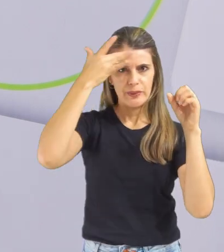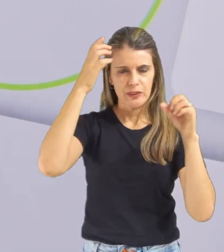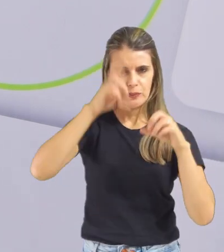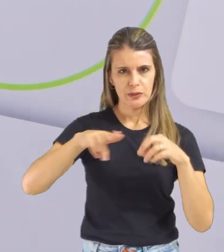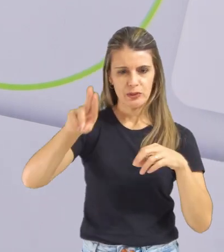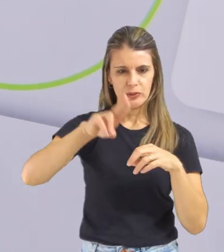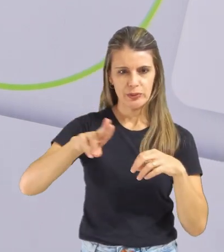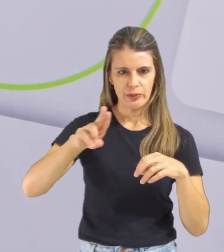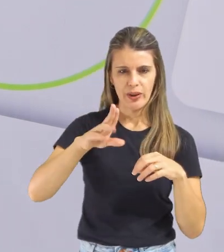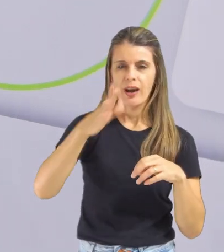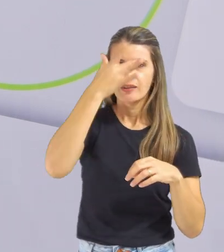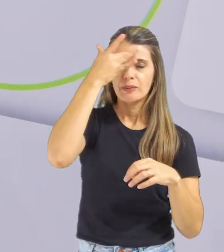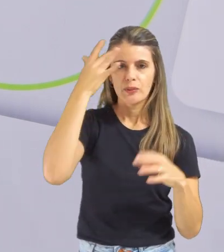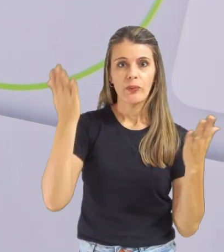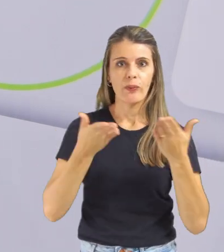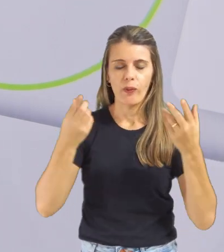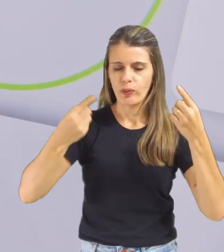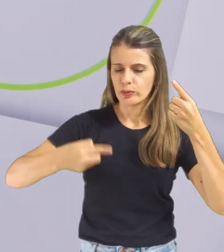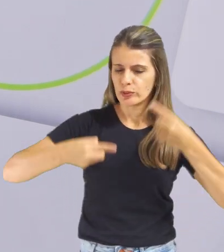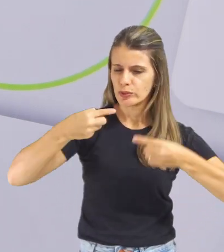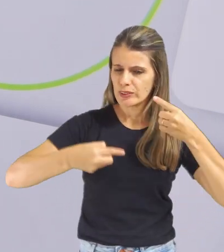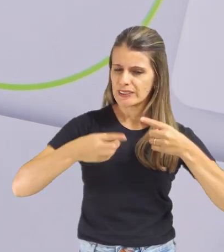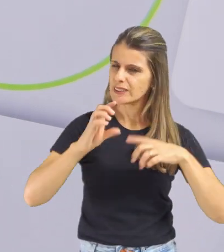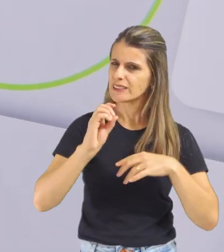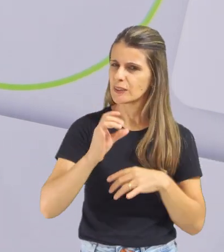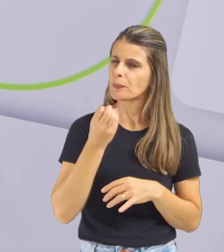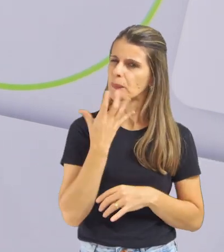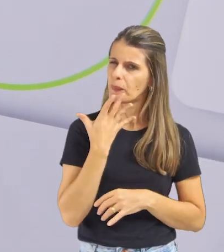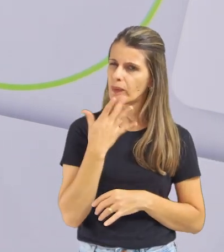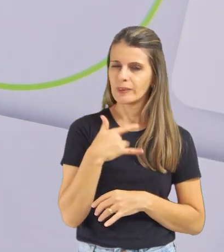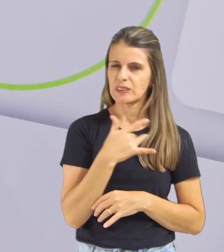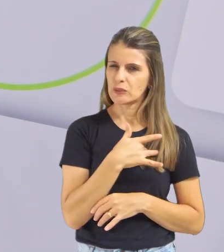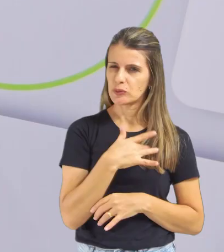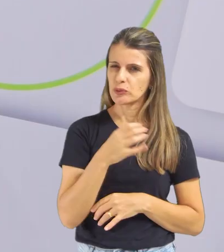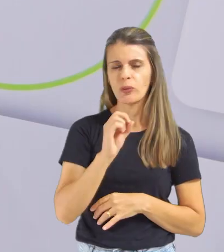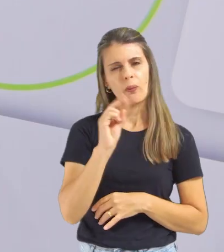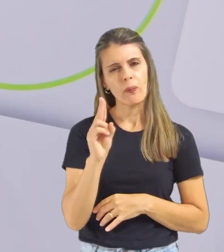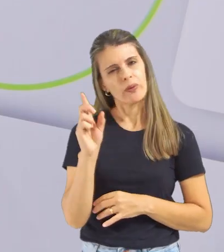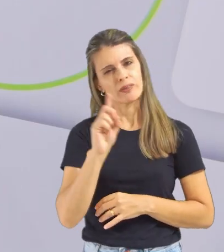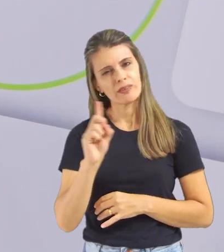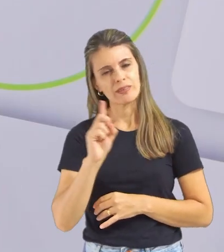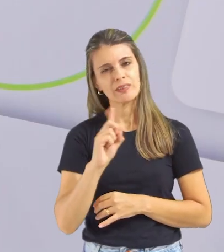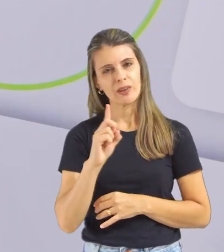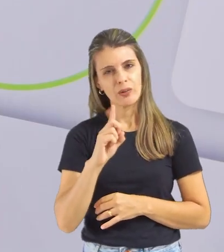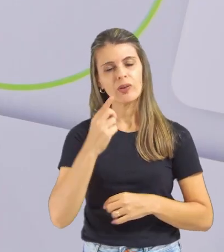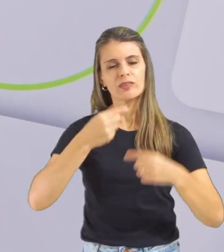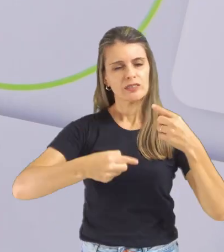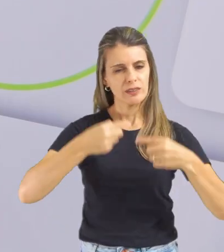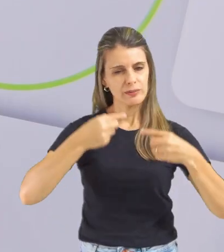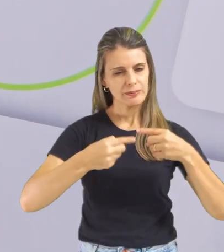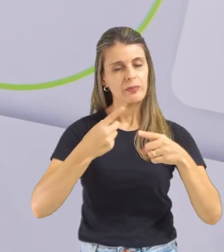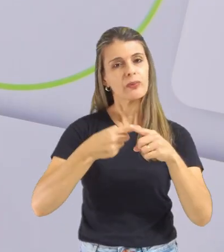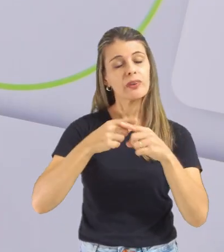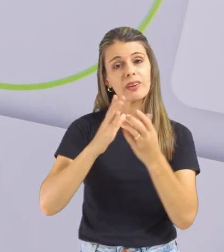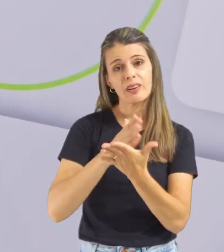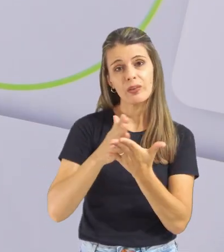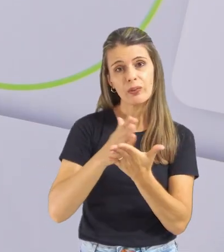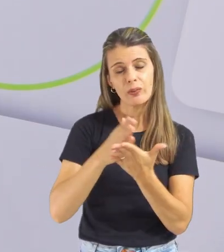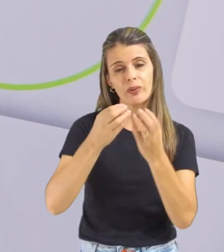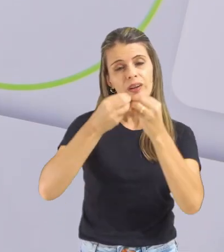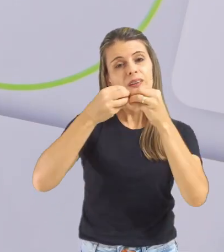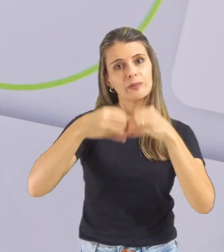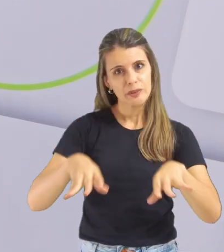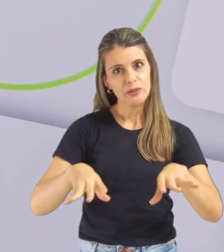trazido muita discussão sobre a contraindicação dessas substâncias, né? Porque algumas delas trazem prejuízos graves